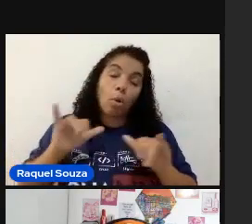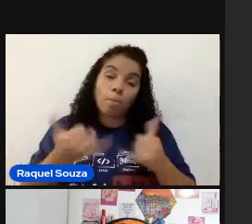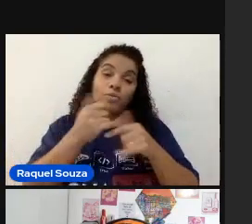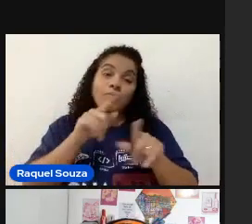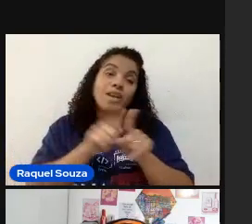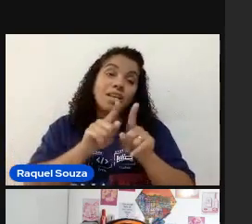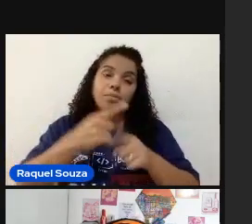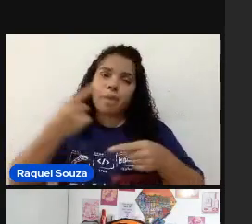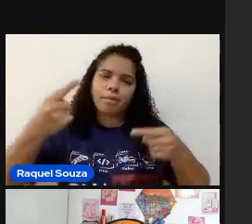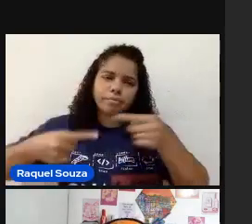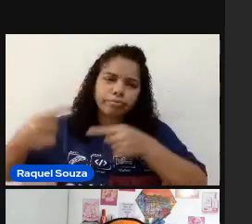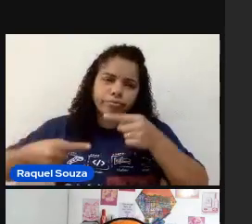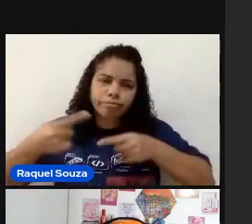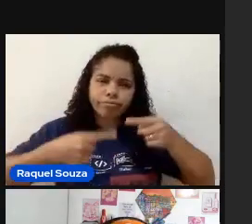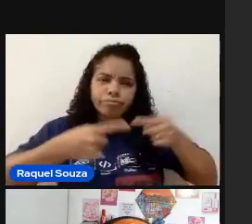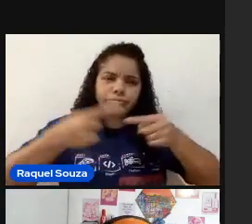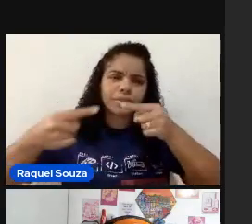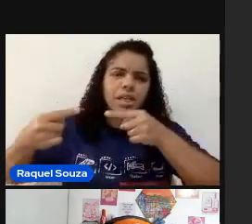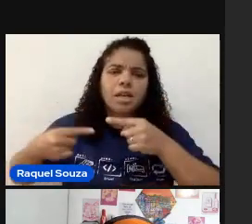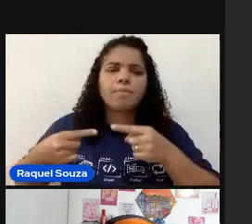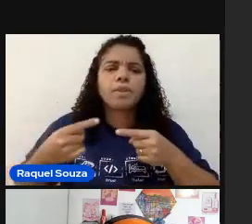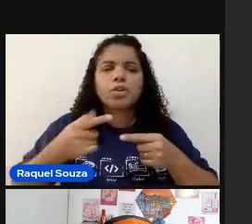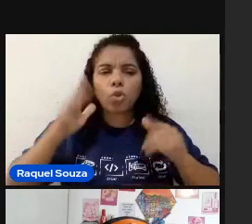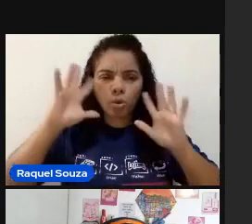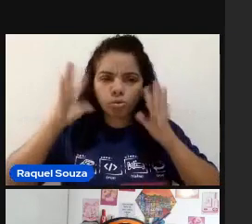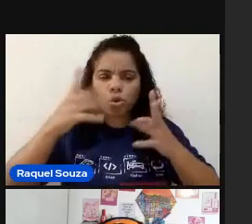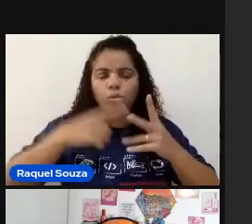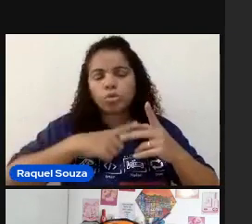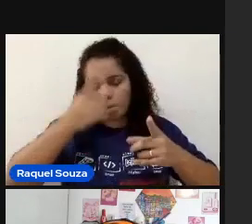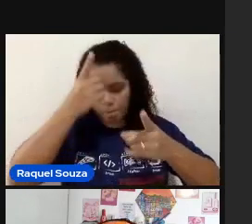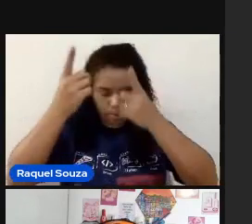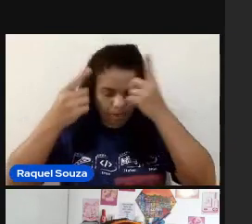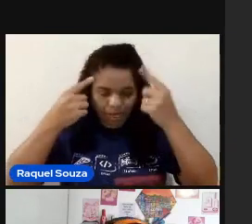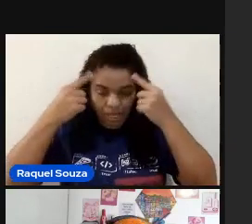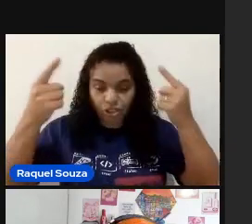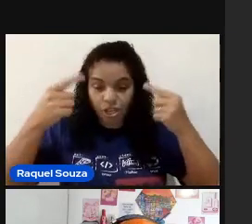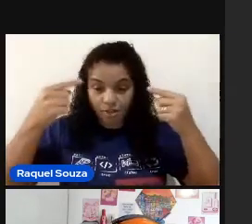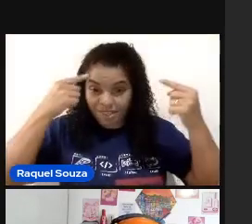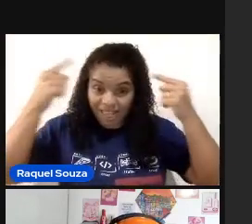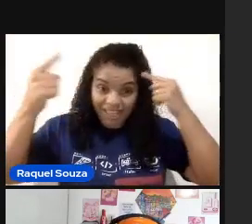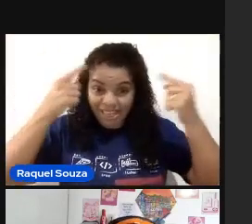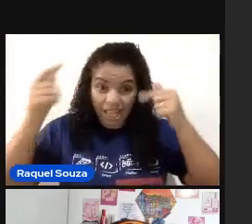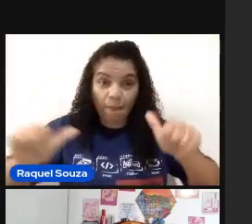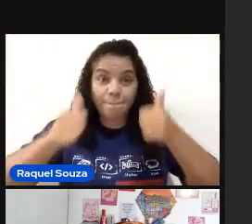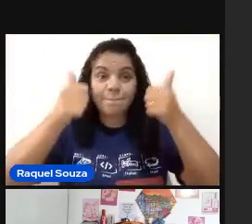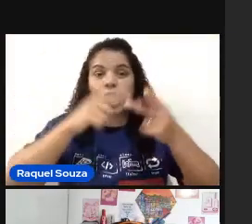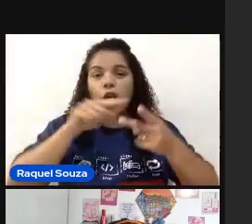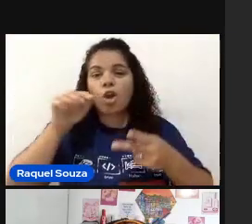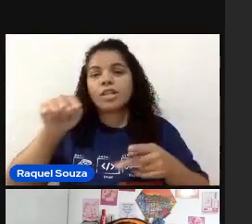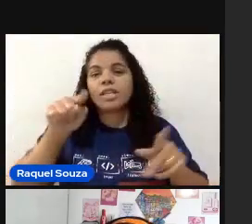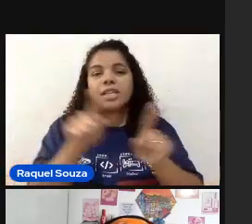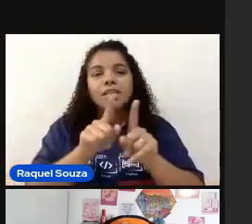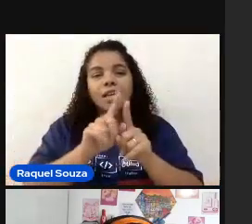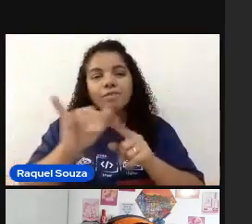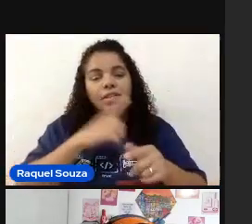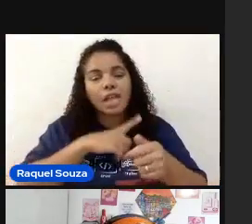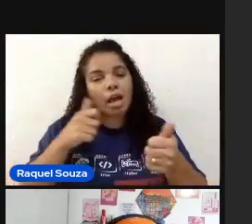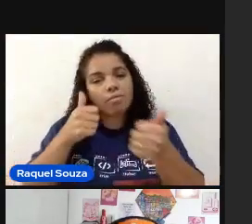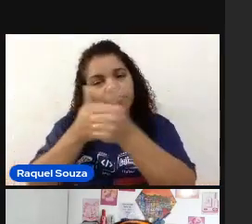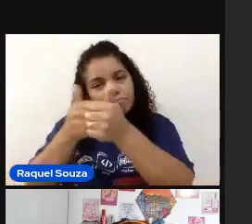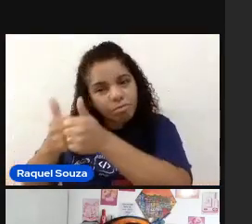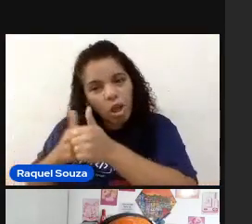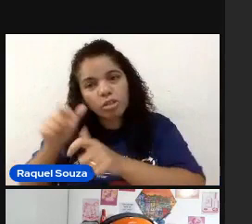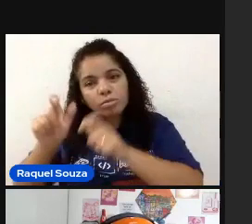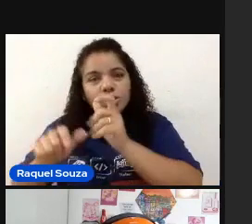debater o maior número possível de soluções criativas. Quanto mais ideias, melhor. E aí, aqui é onde eu vou estar muito próximo de quem